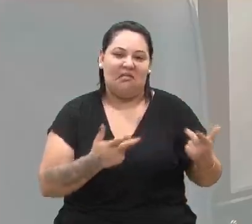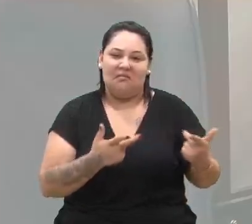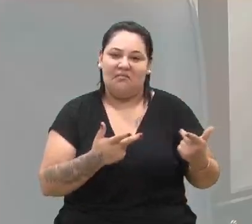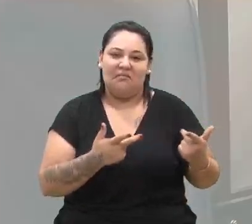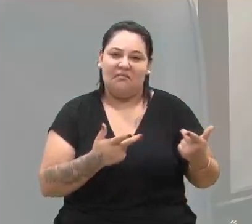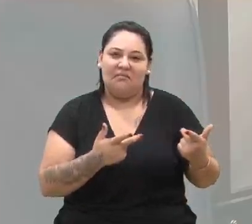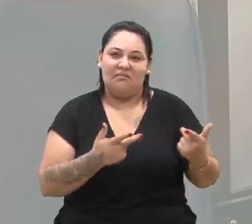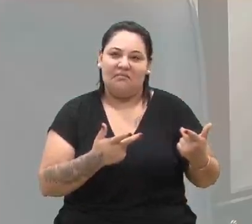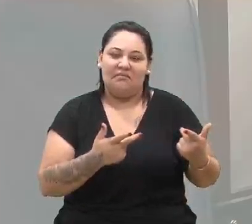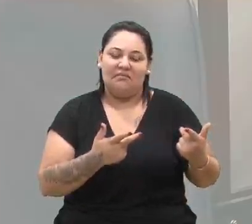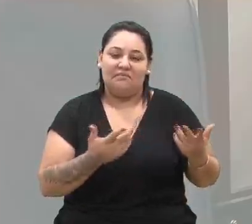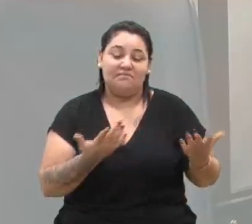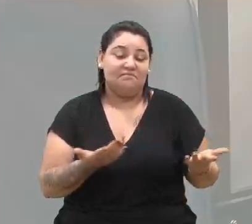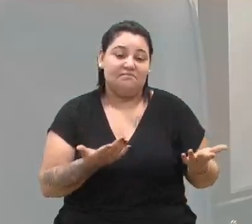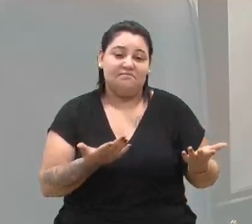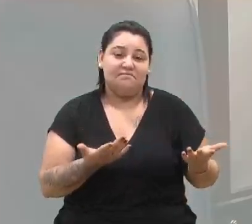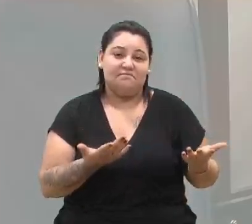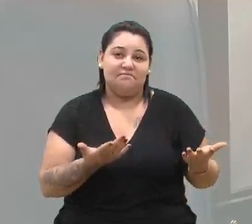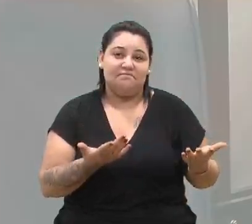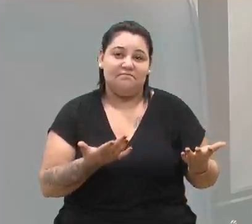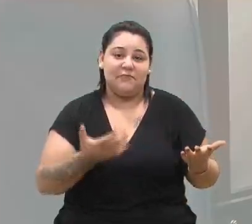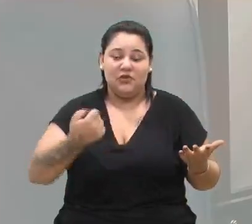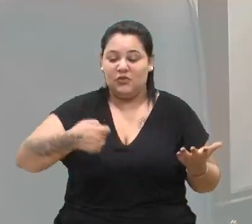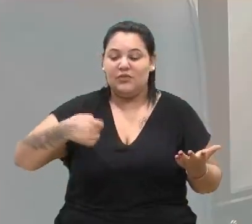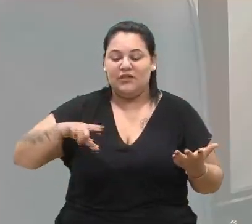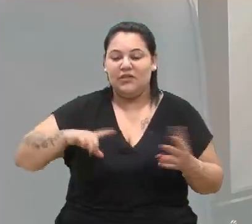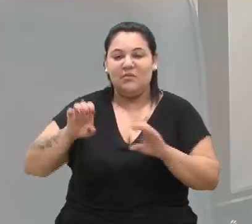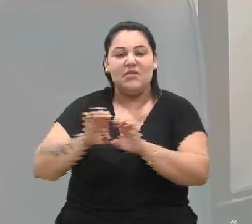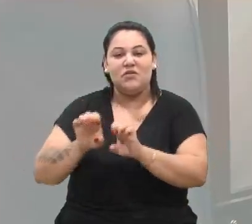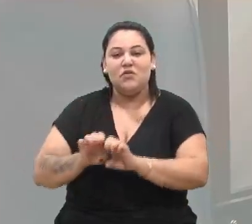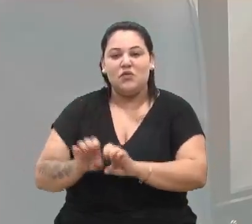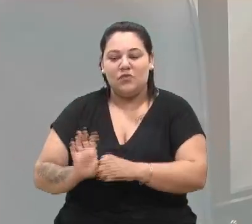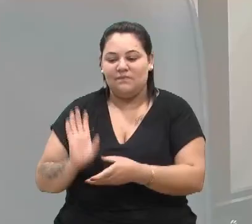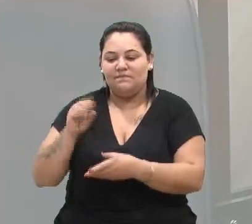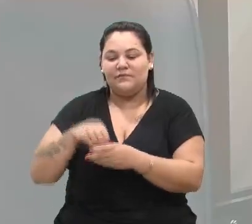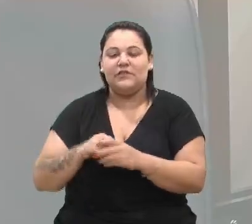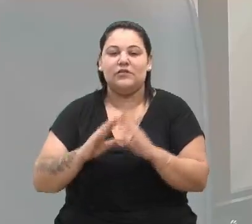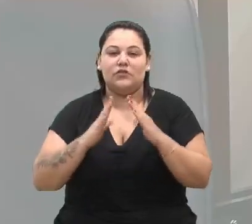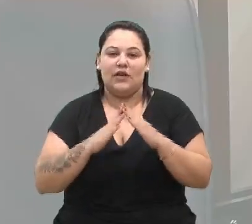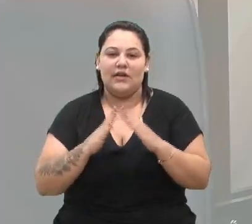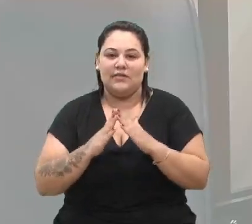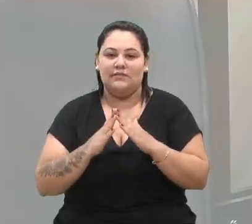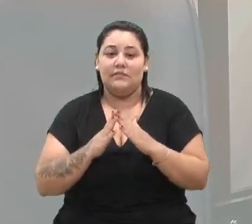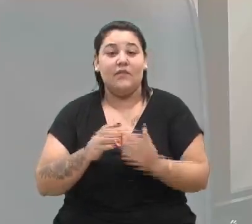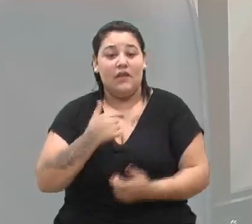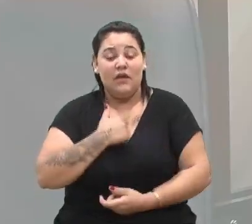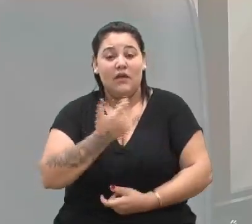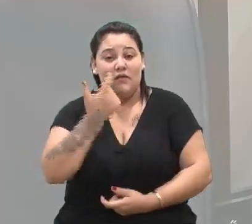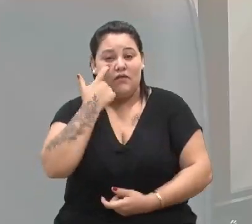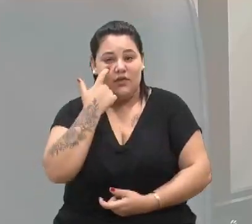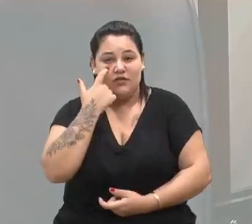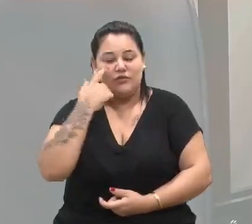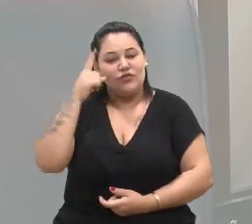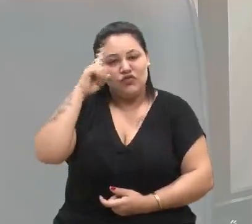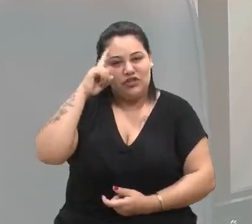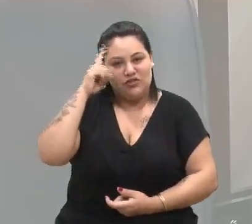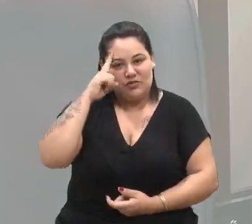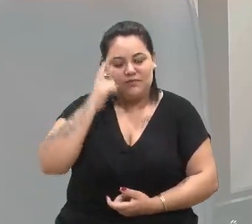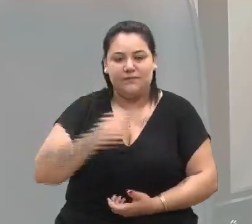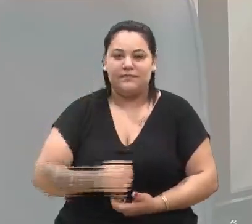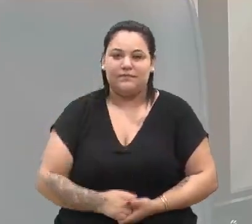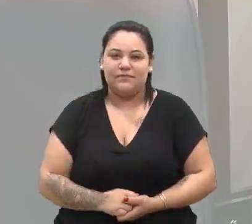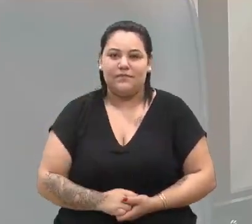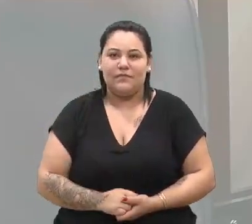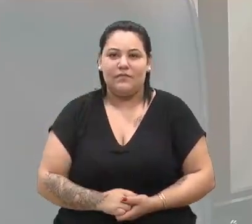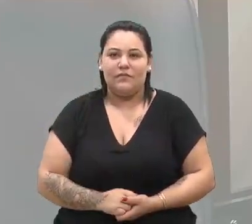rua se tu não sair de casa já com uma estrutura. Eu vejo isso no dia a dia.